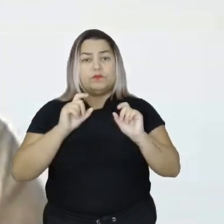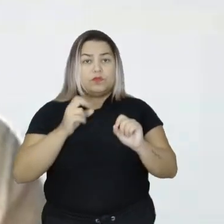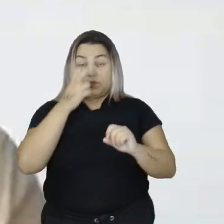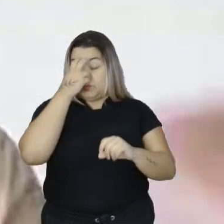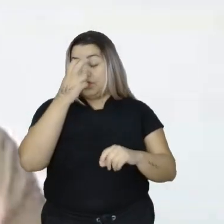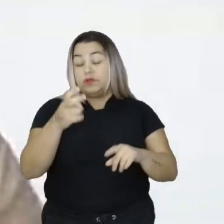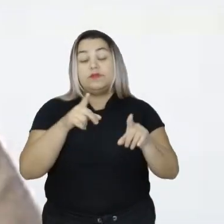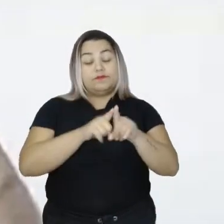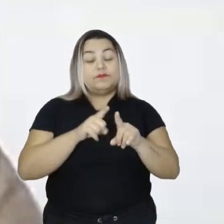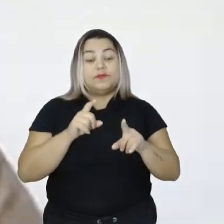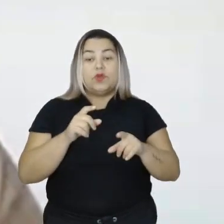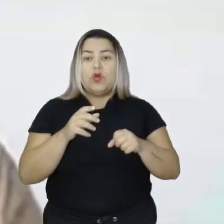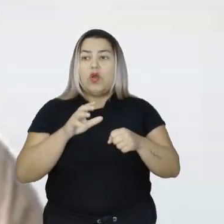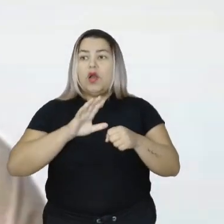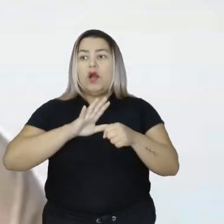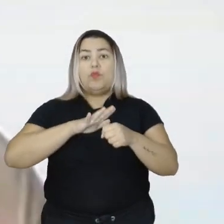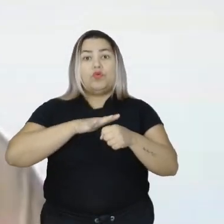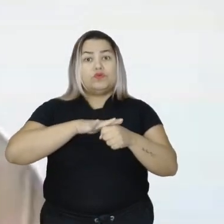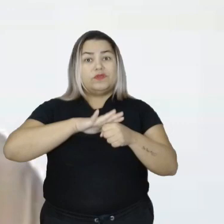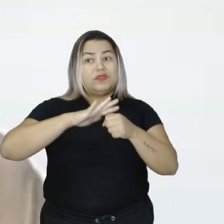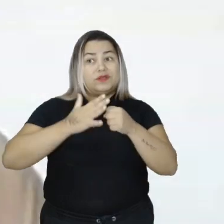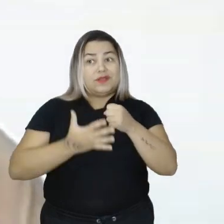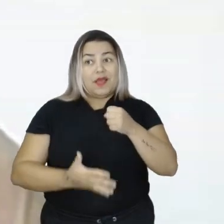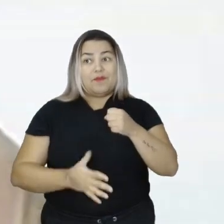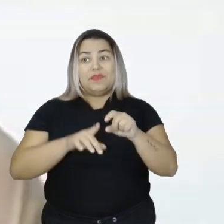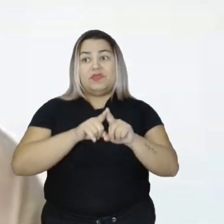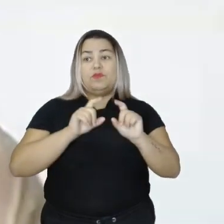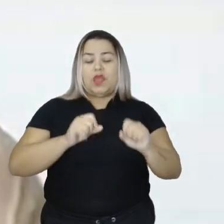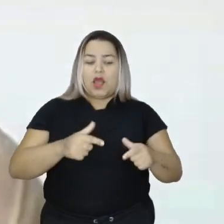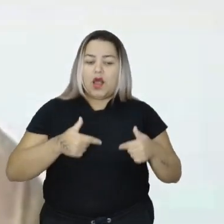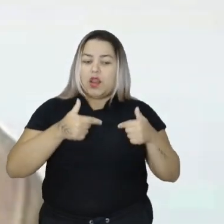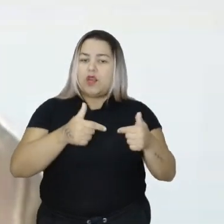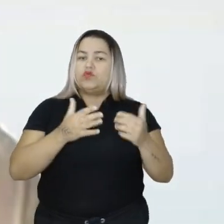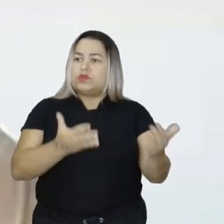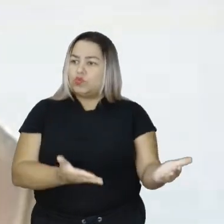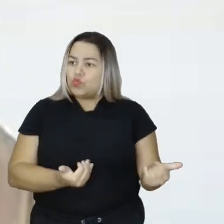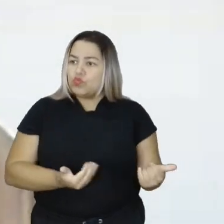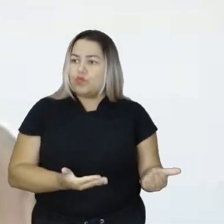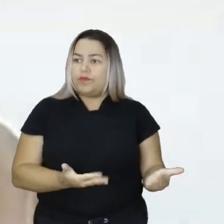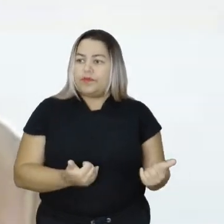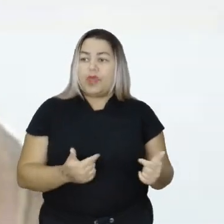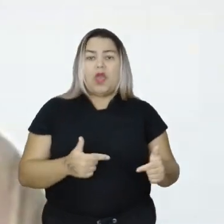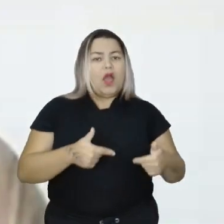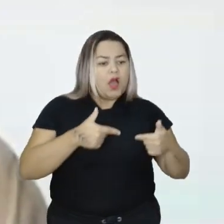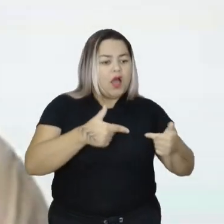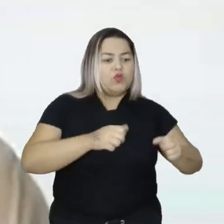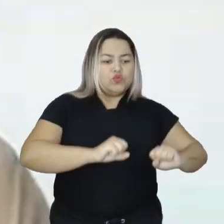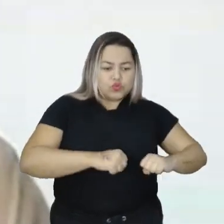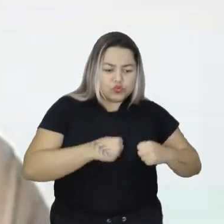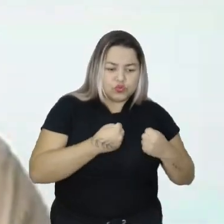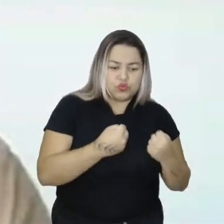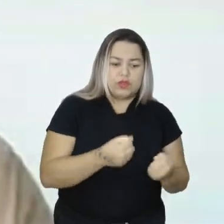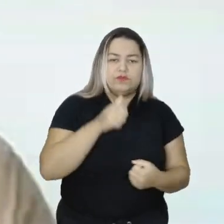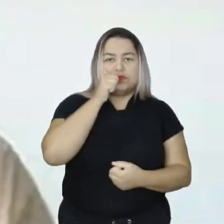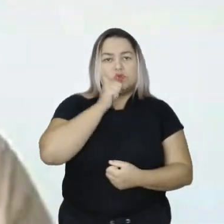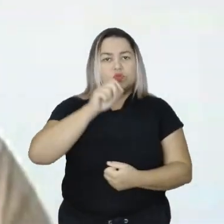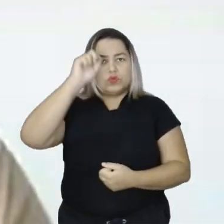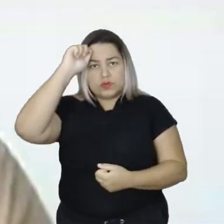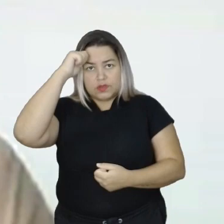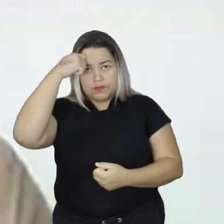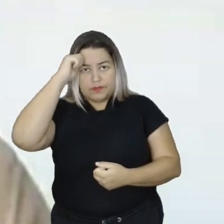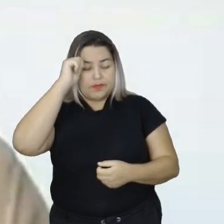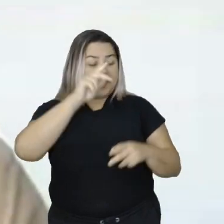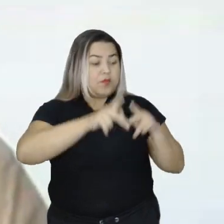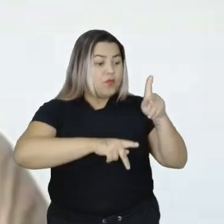né? Mas também aqui na Central de Movimentos Populares nós temos a luta da juventude, a luta das mulheres, a luta dos negros, da